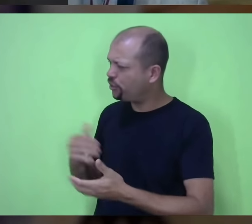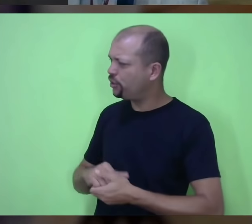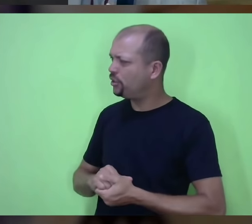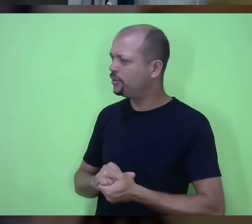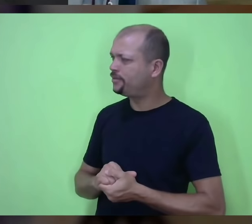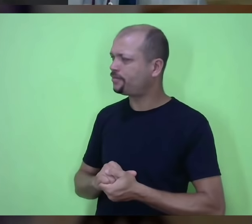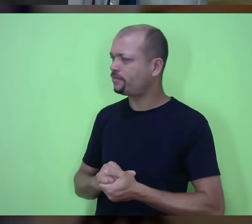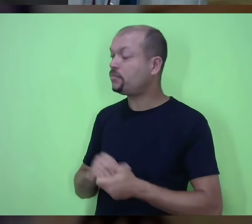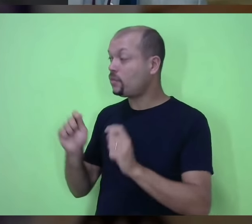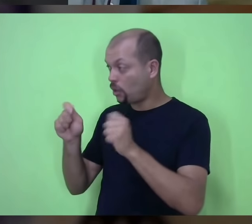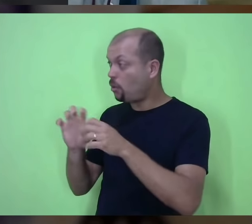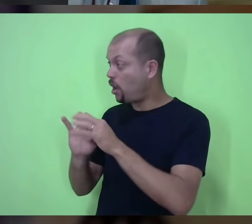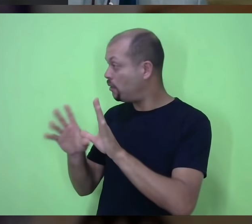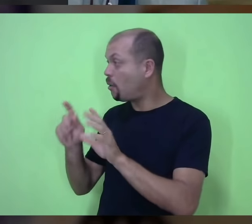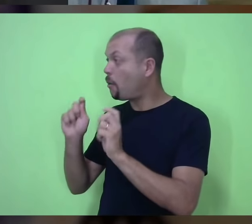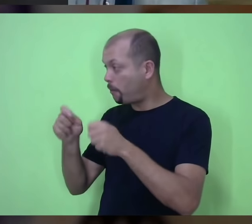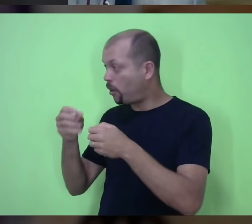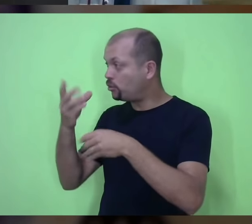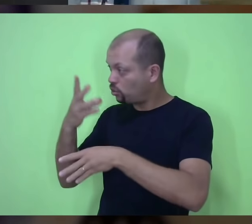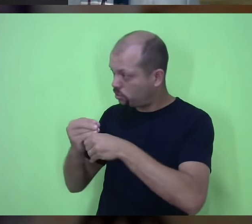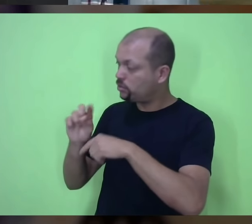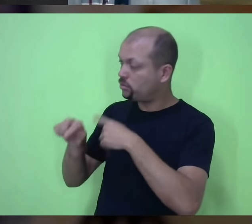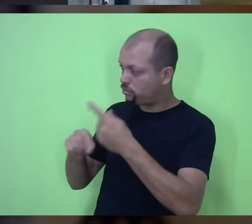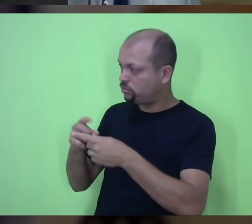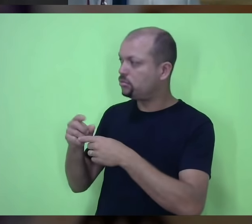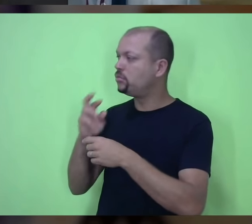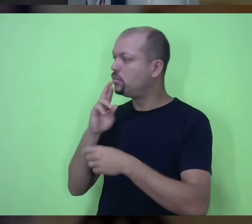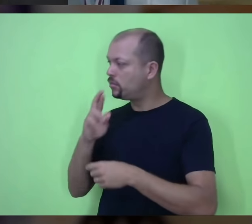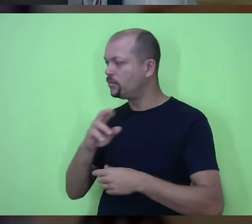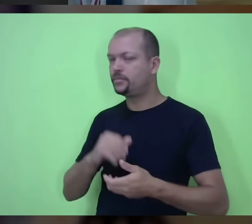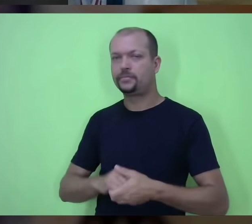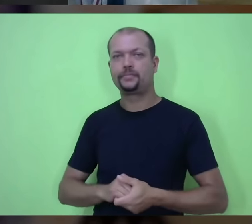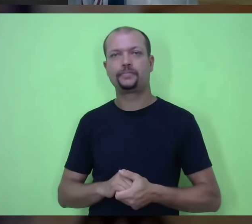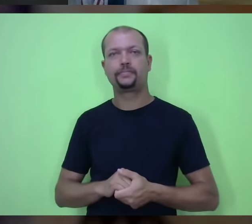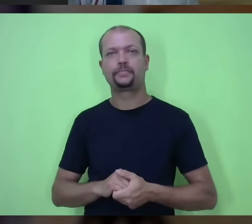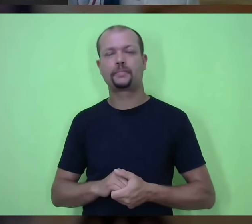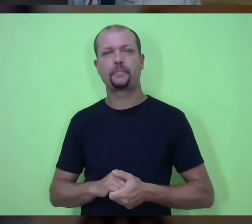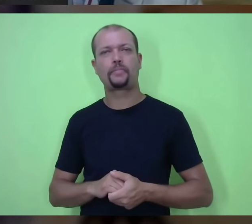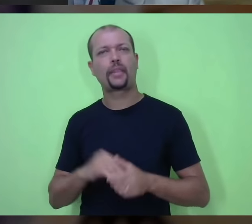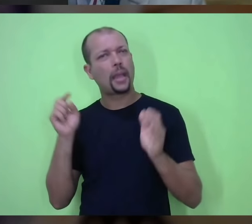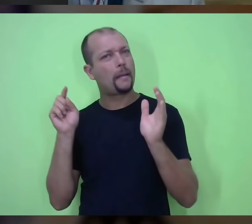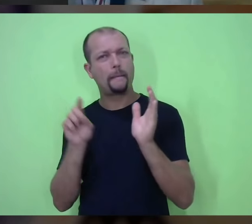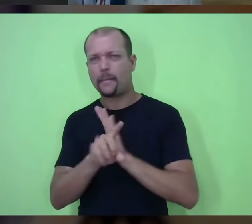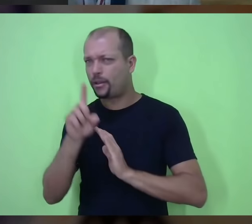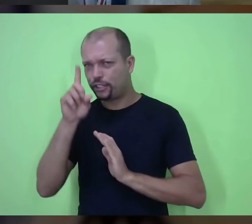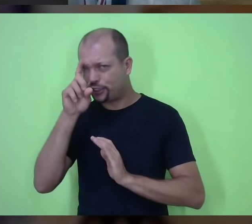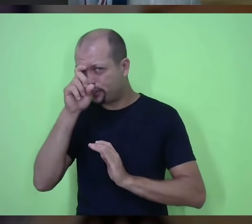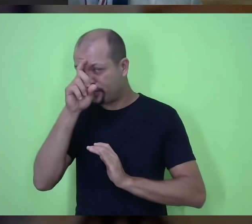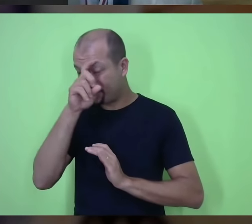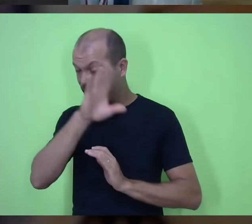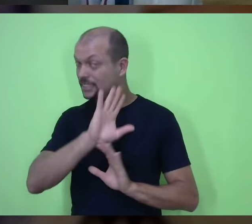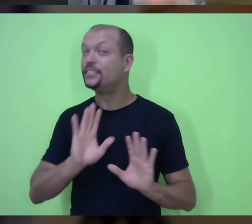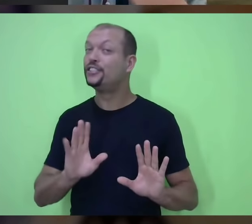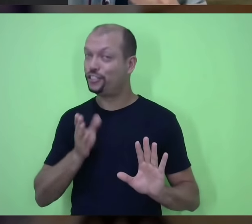pastor Gabriel e depois você pode entrar na temática. Você fez talvez uma das perguntas mais